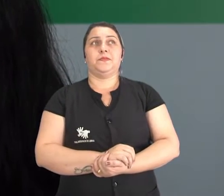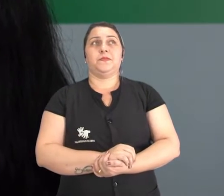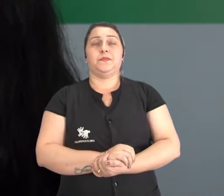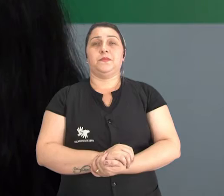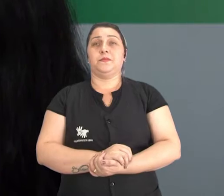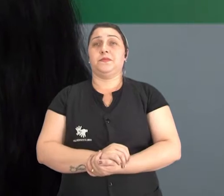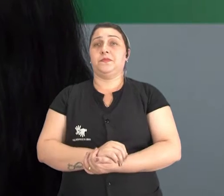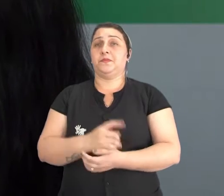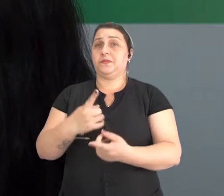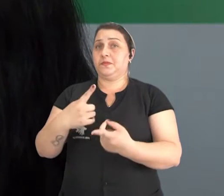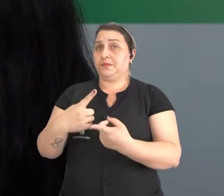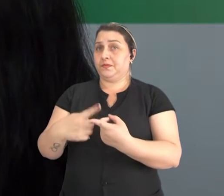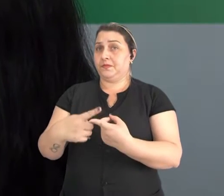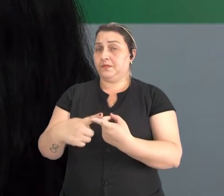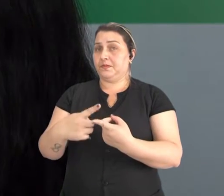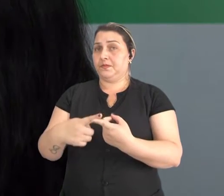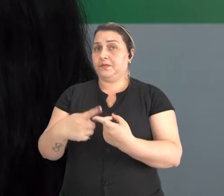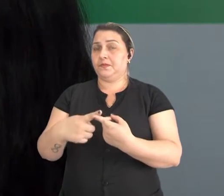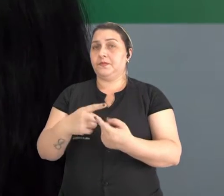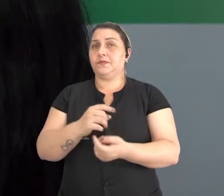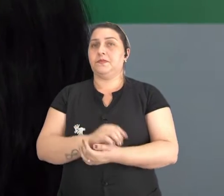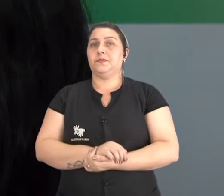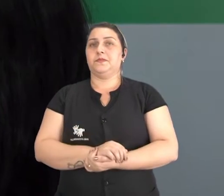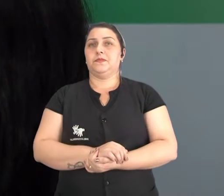por ser